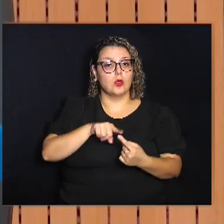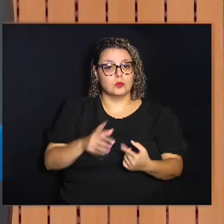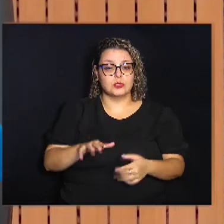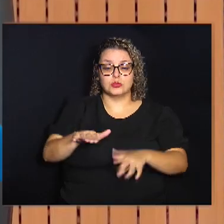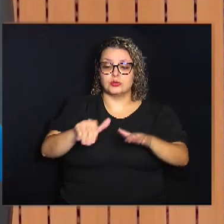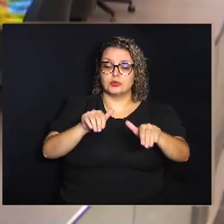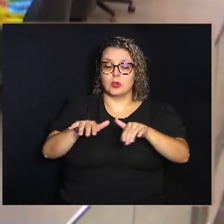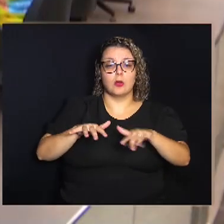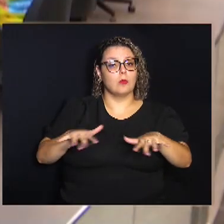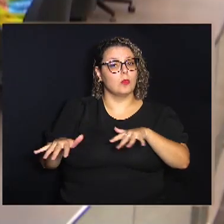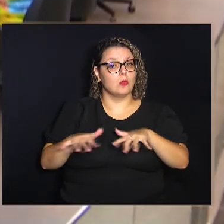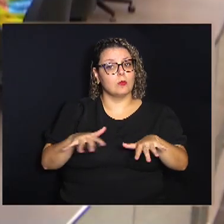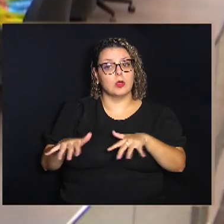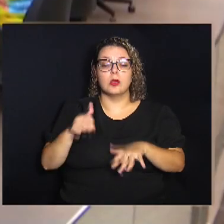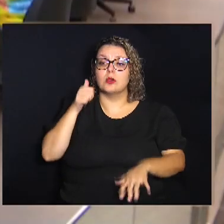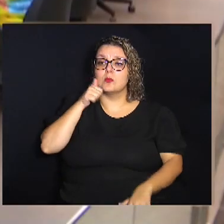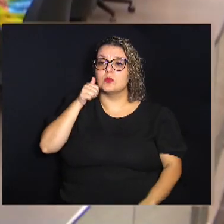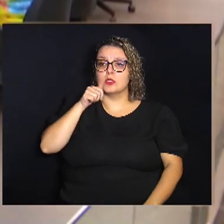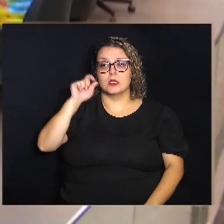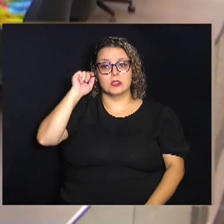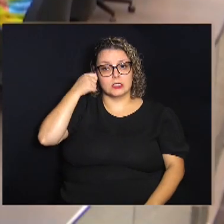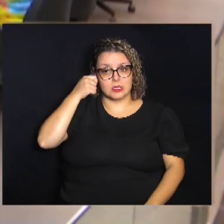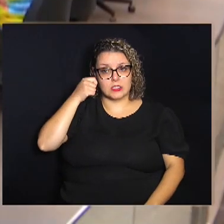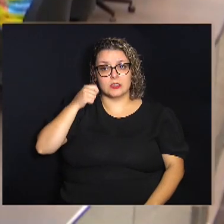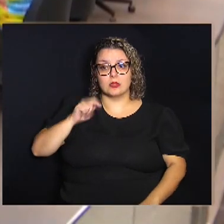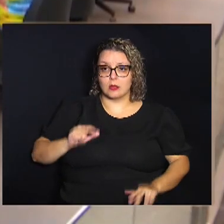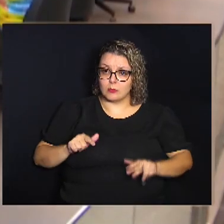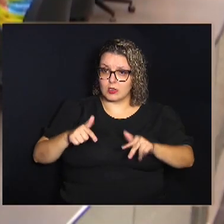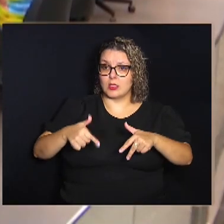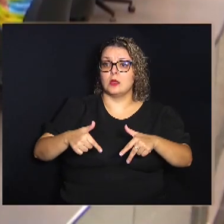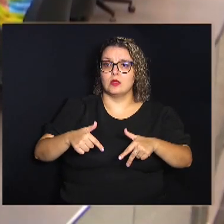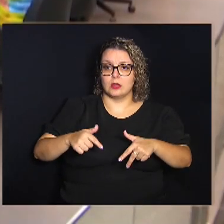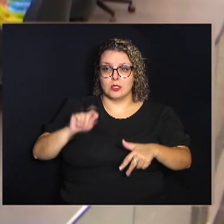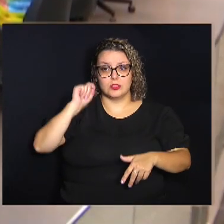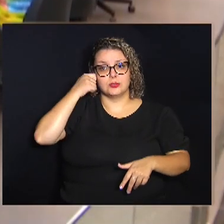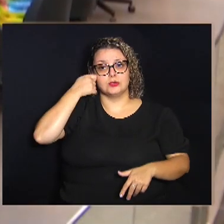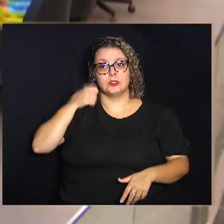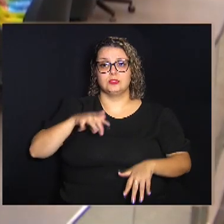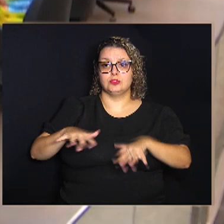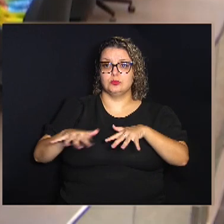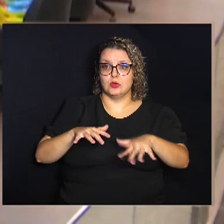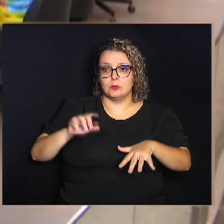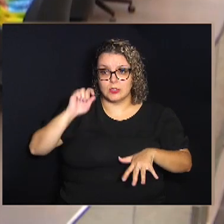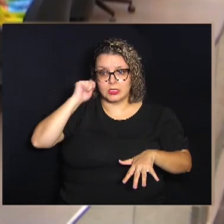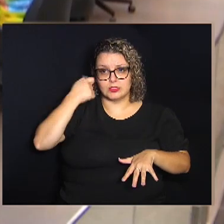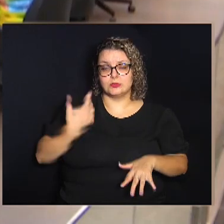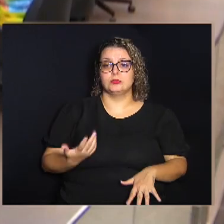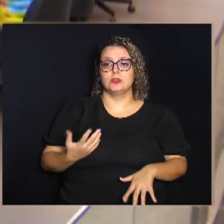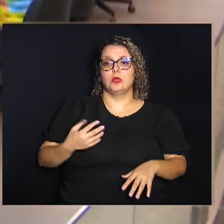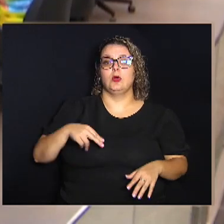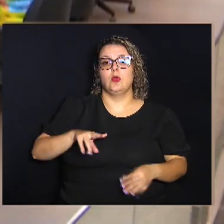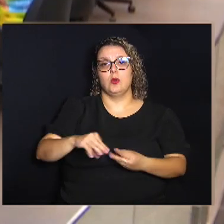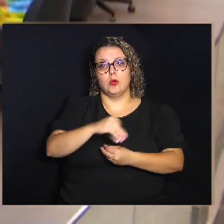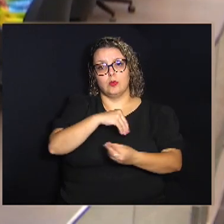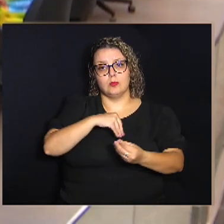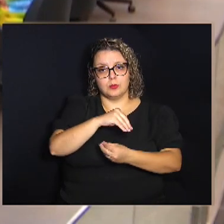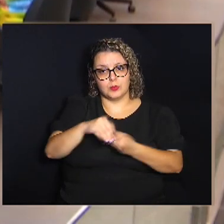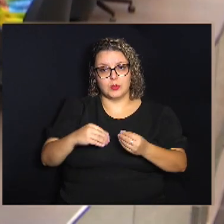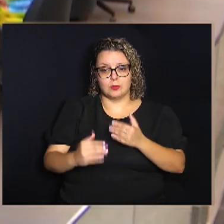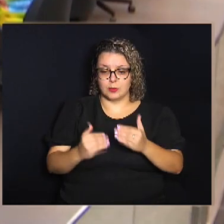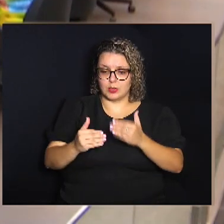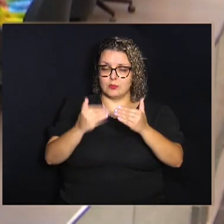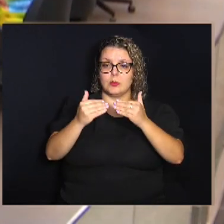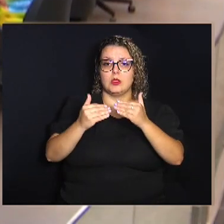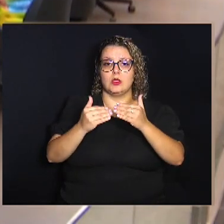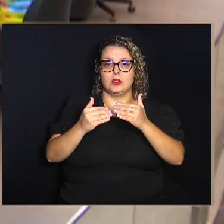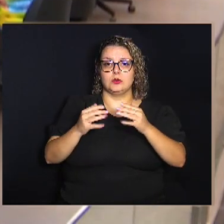os movimentos de mulheres negras, ativistas negras de movimentos negros ou mistos para a construção